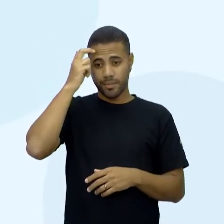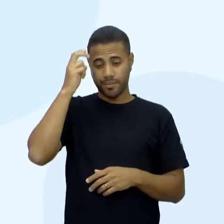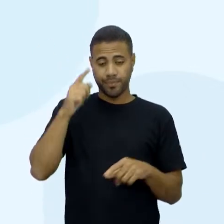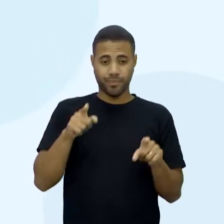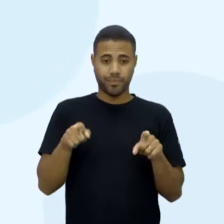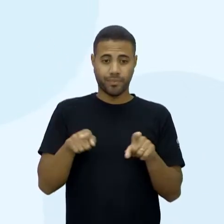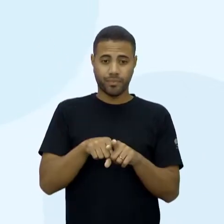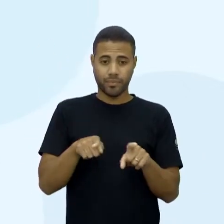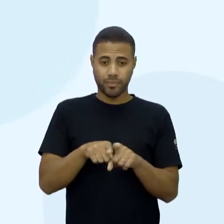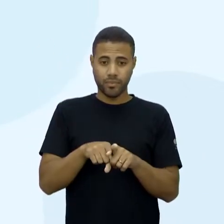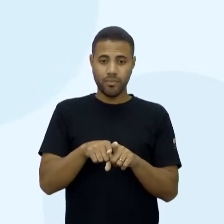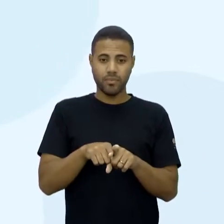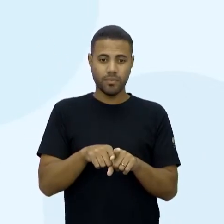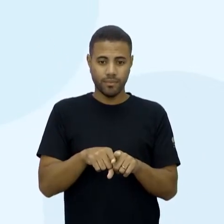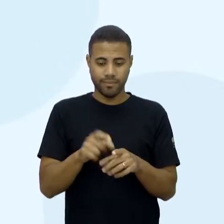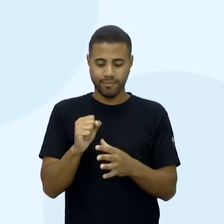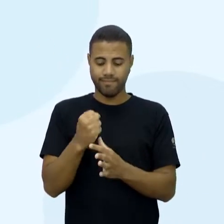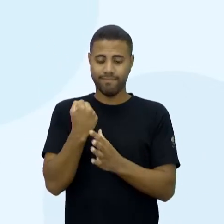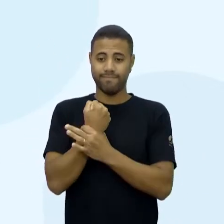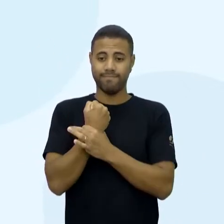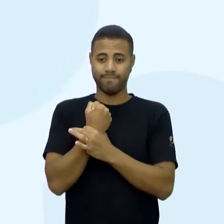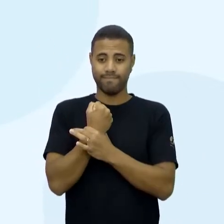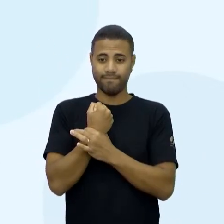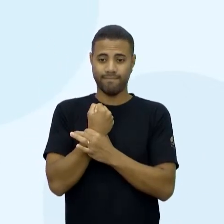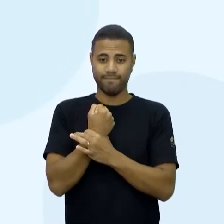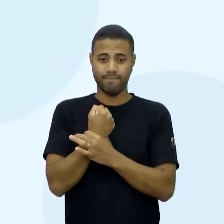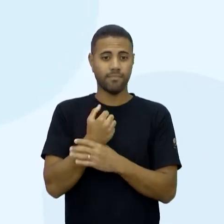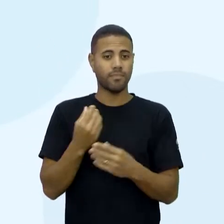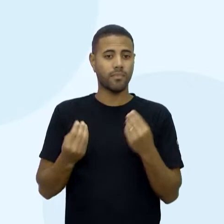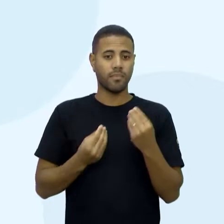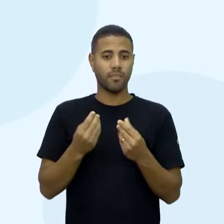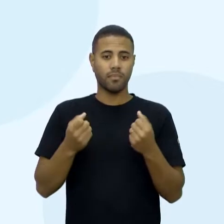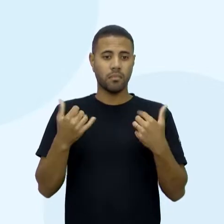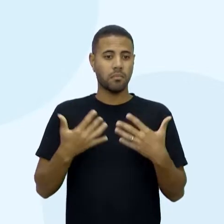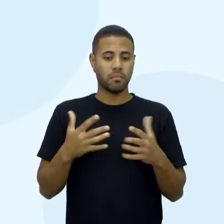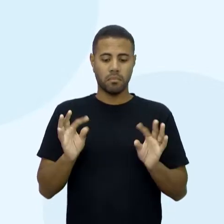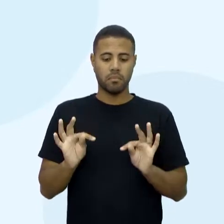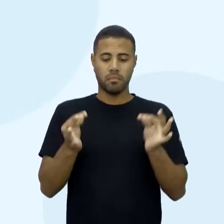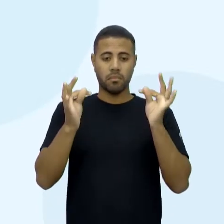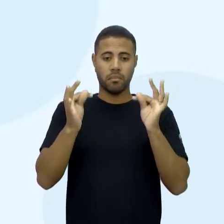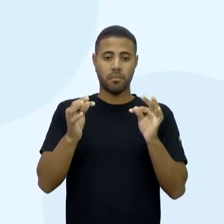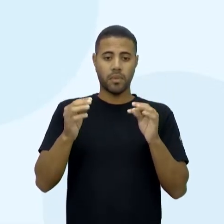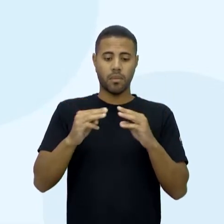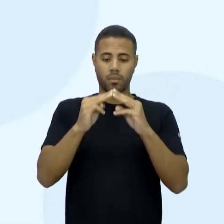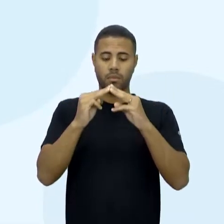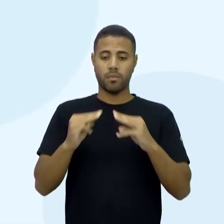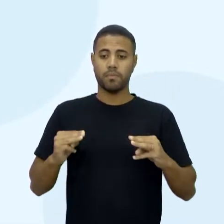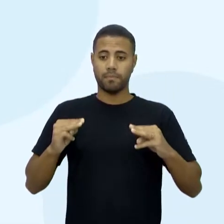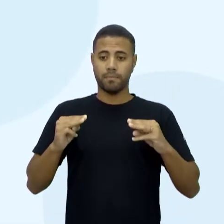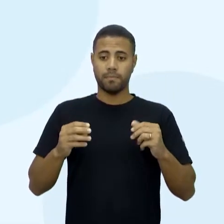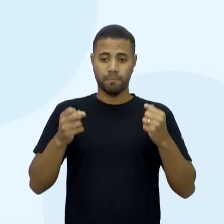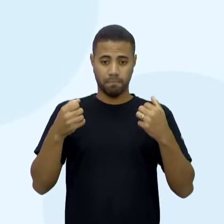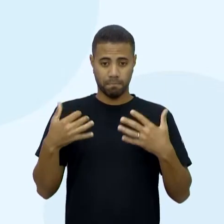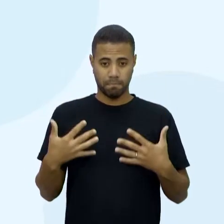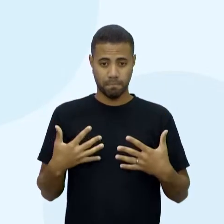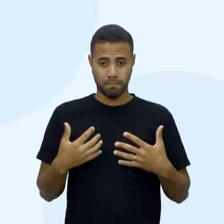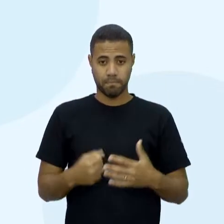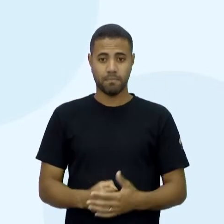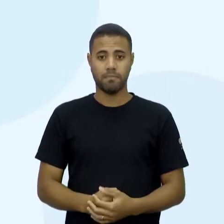também preservá-las, tá? Mas qual que é a definição técnica de um museu? Vamos ver agora.